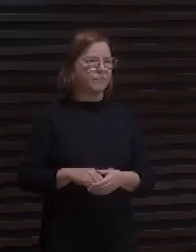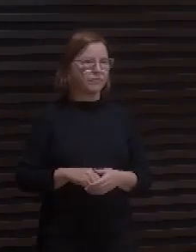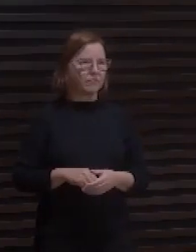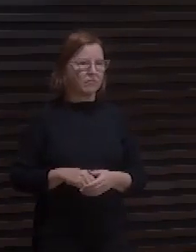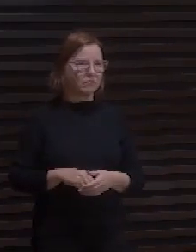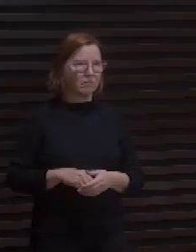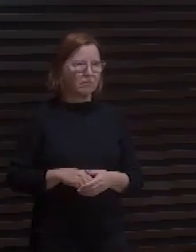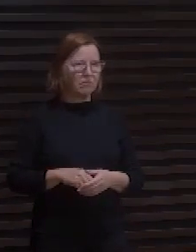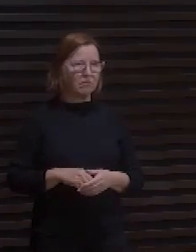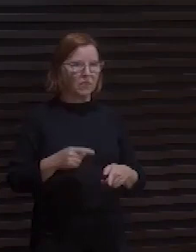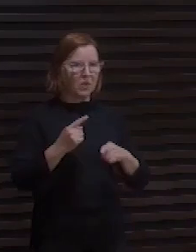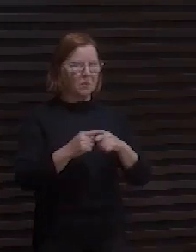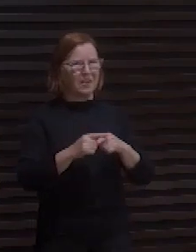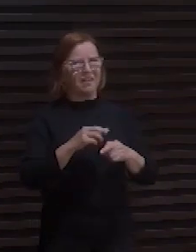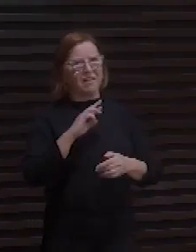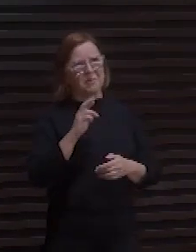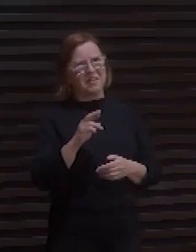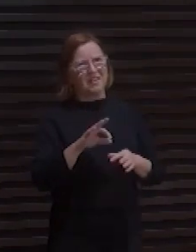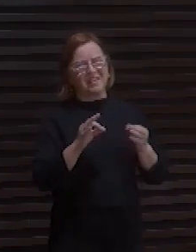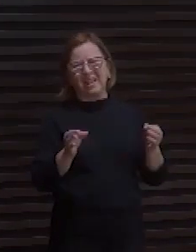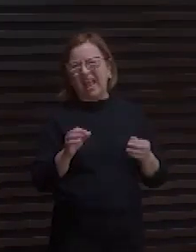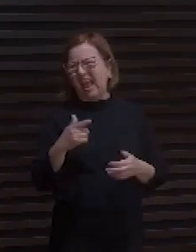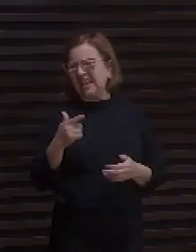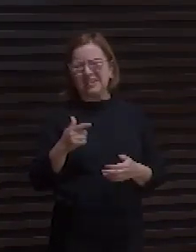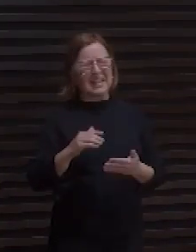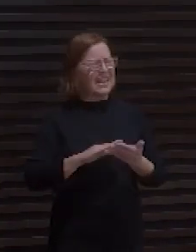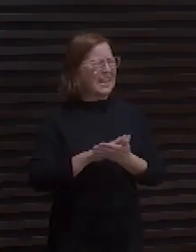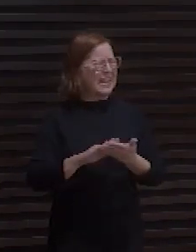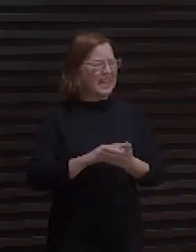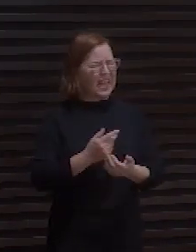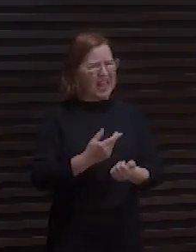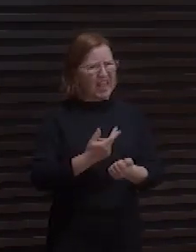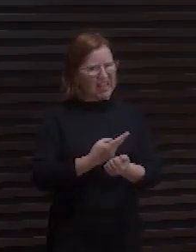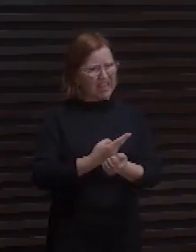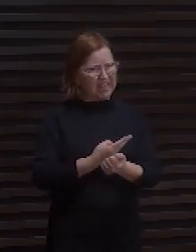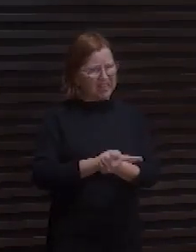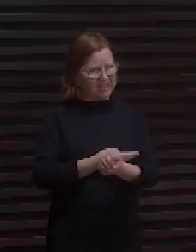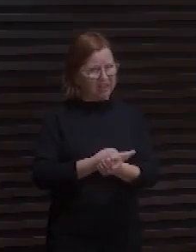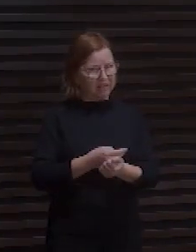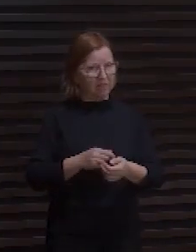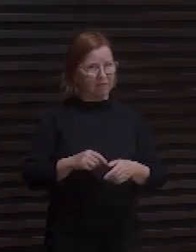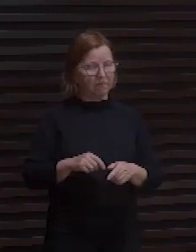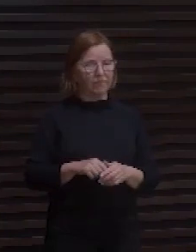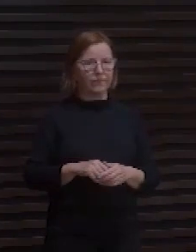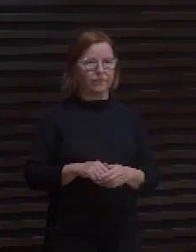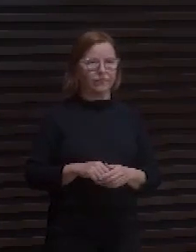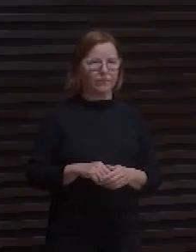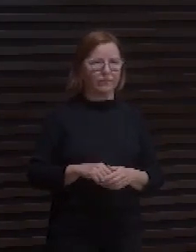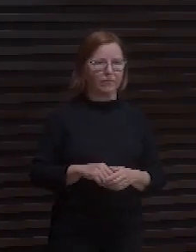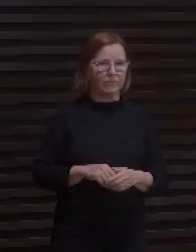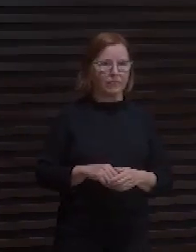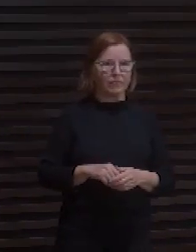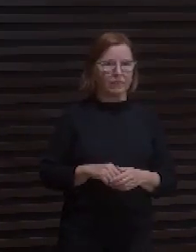Porque aquela resposta simples, isso, não há nada de errado com isso, não é uma